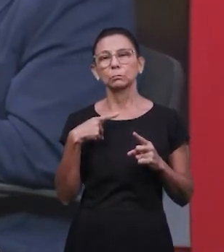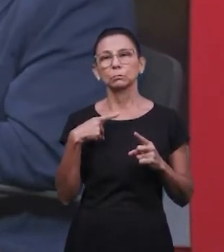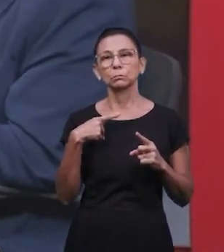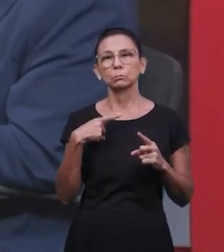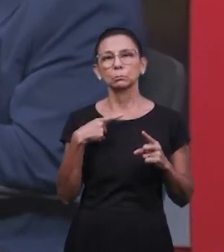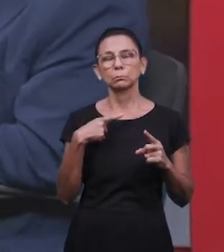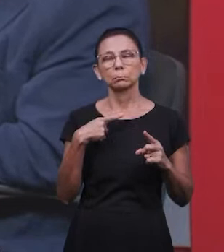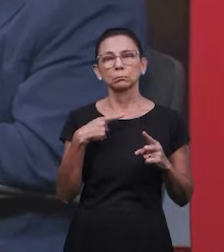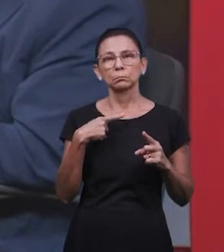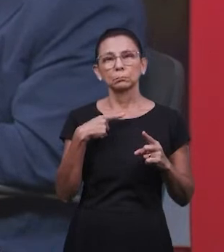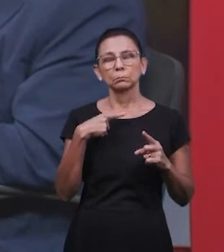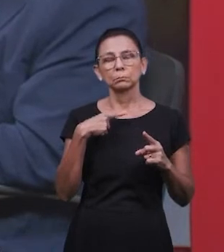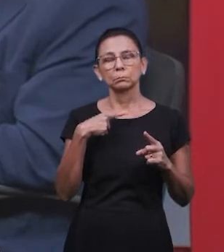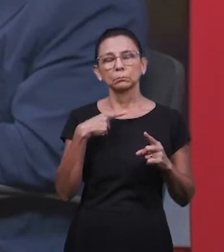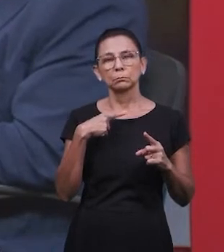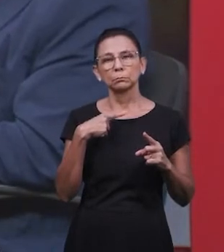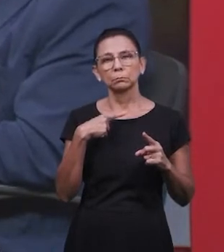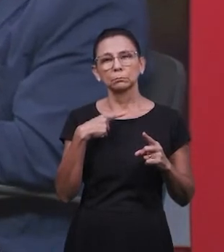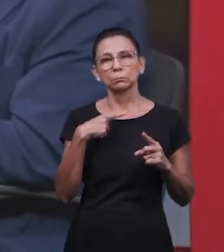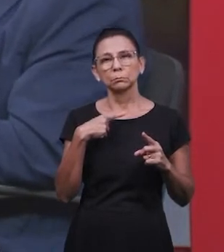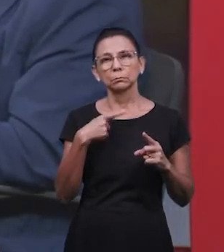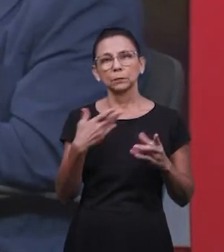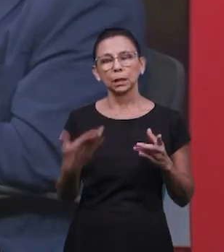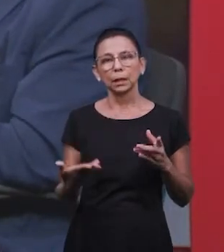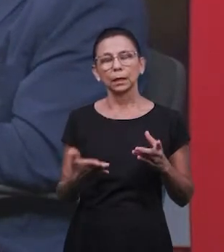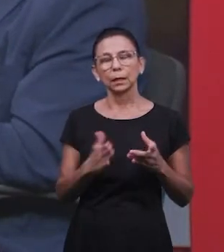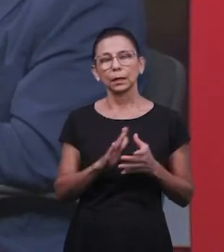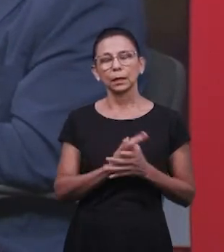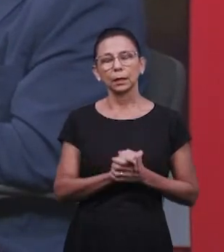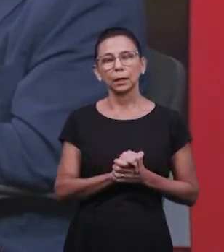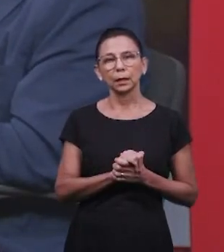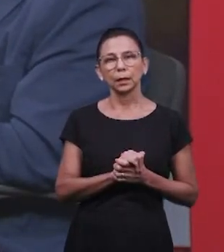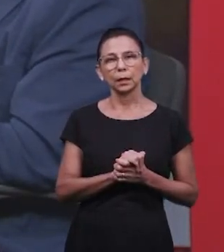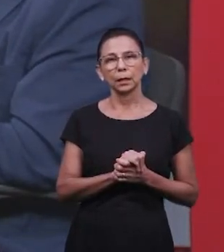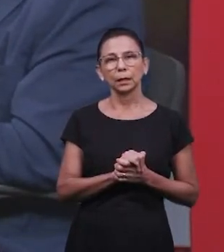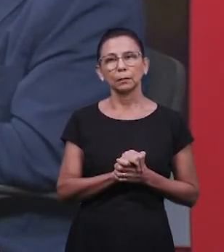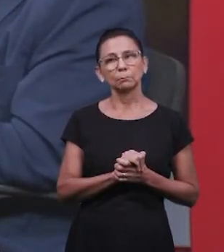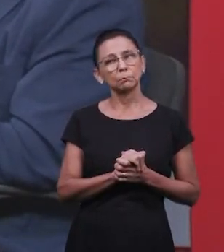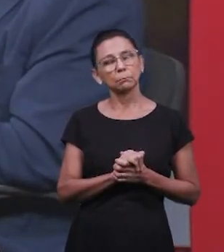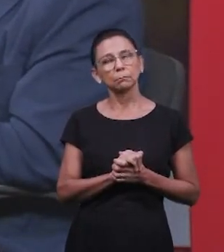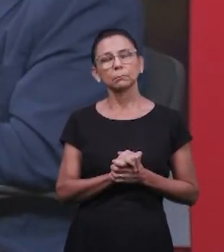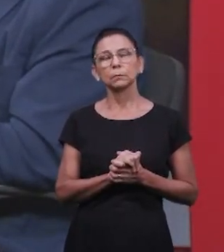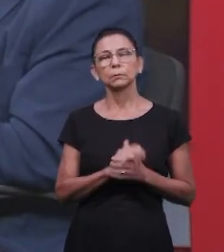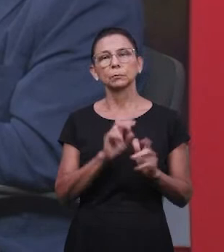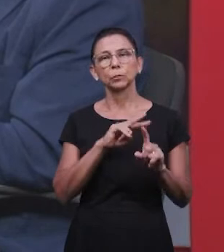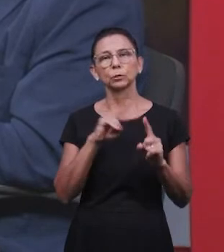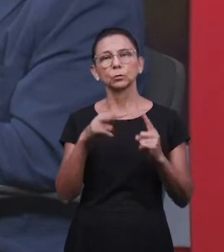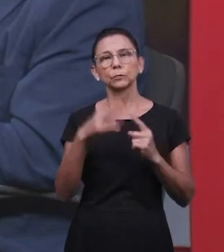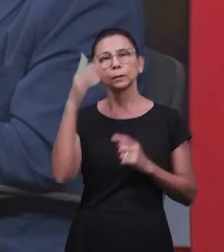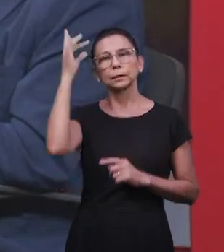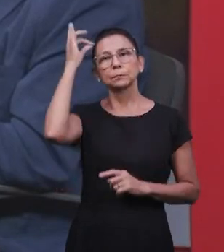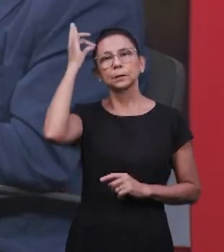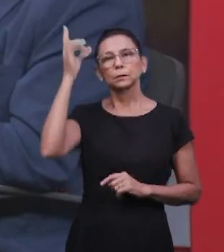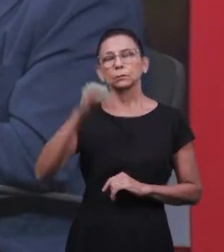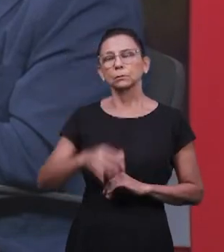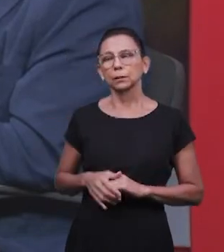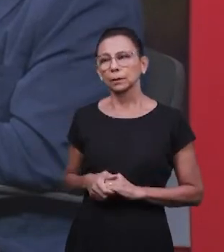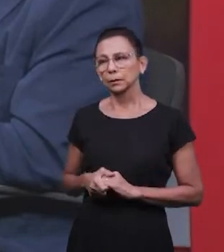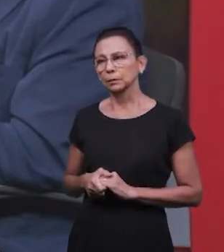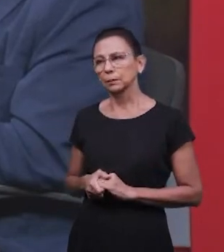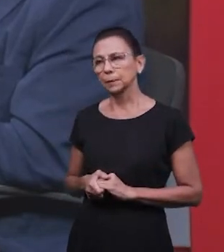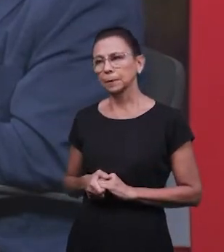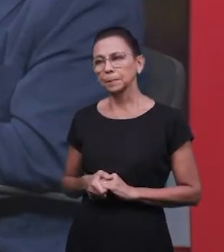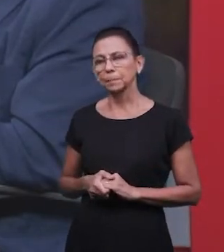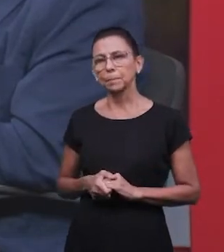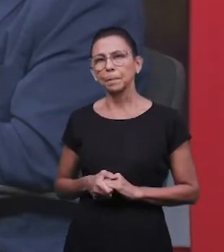também do ponto de vista espiritual. Que recursos que estão disponíveis? Porque às vezes as pessoas que estão